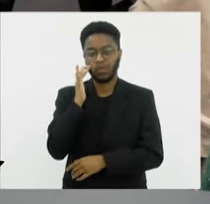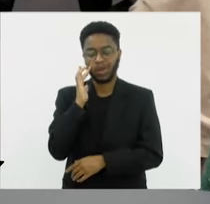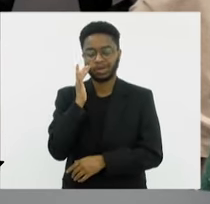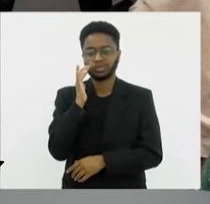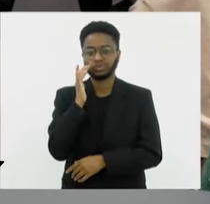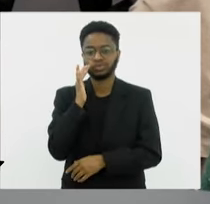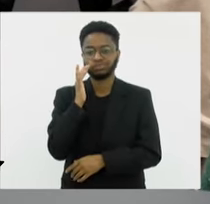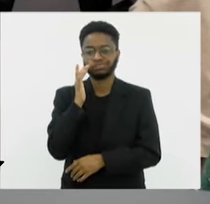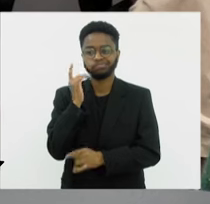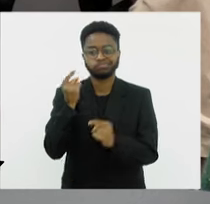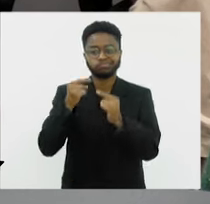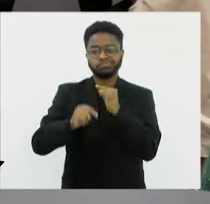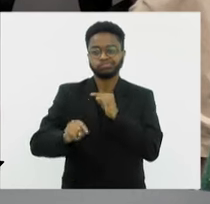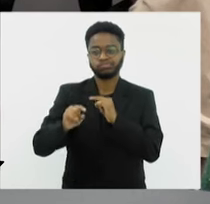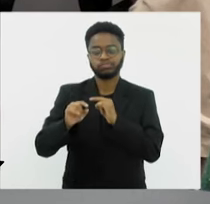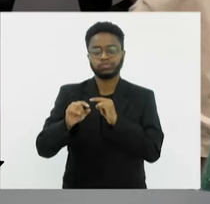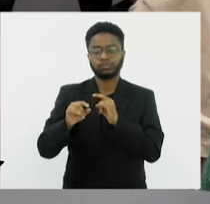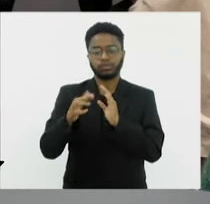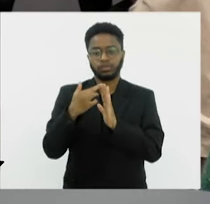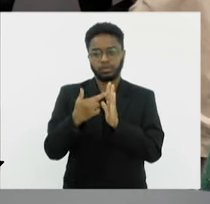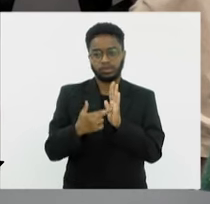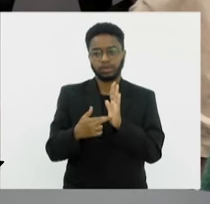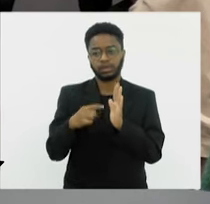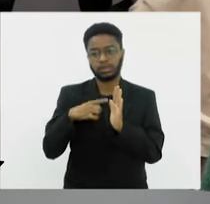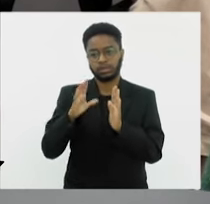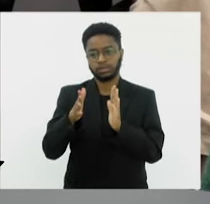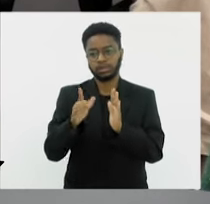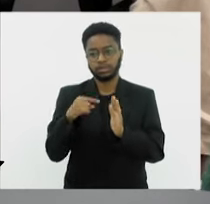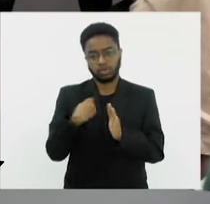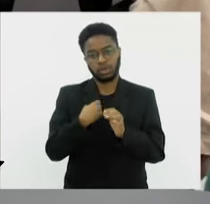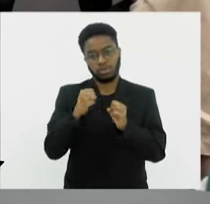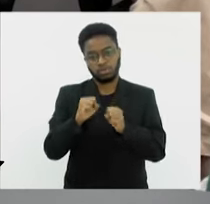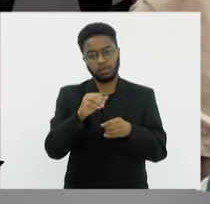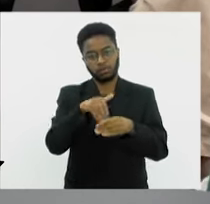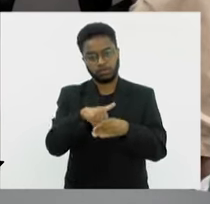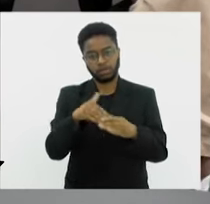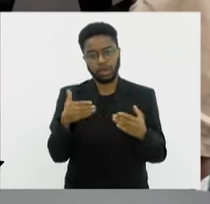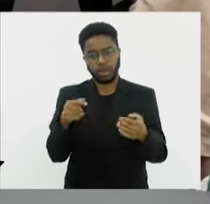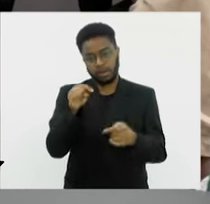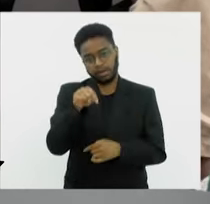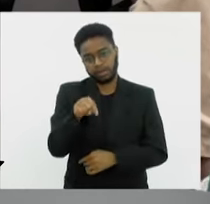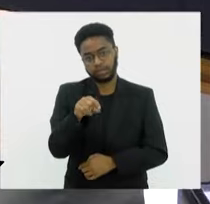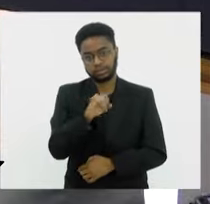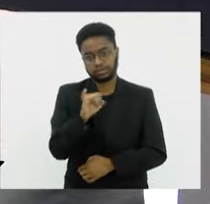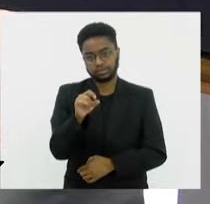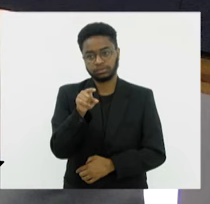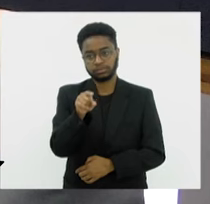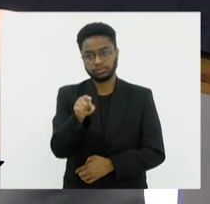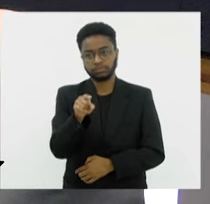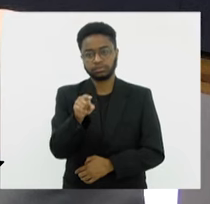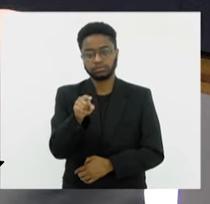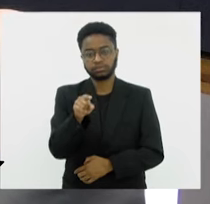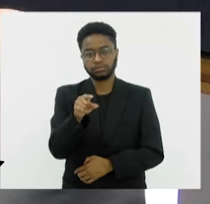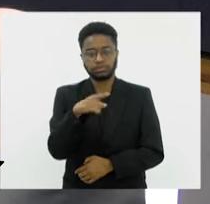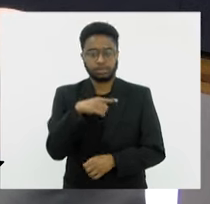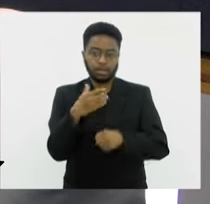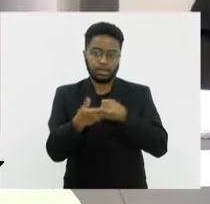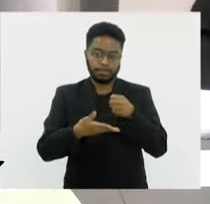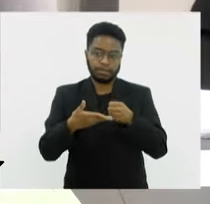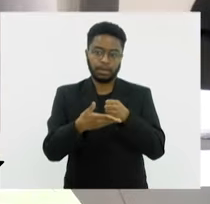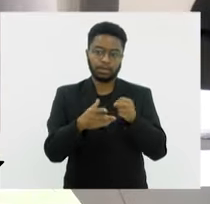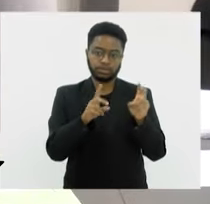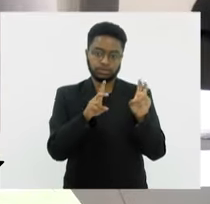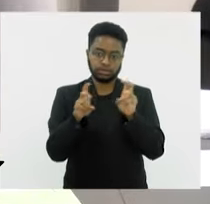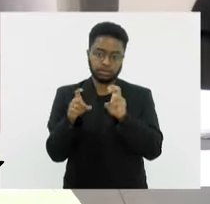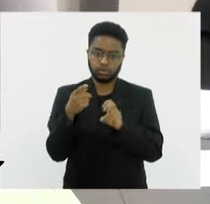esse princípio que a gente tem na... Mas a gente pode construir o voto, deputado Serafini, aqui. Se Vossa Excelência sustentar com base nesse estudo de